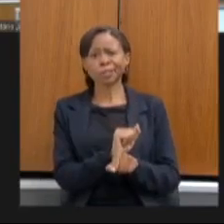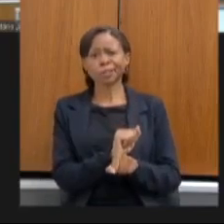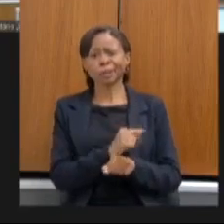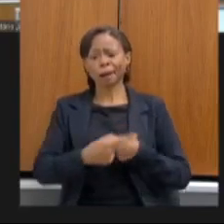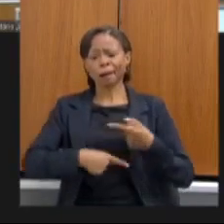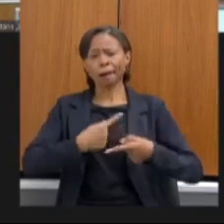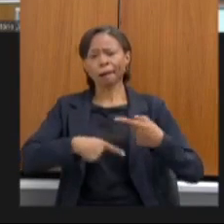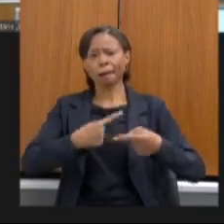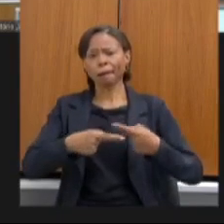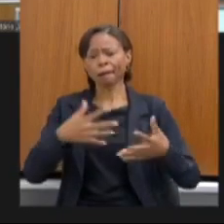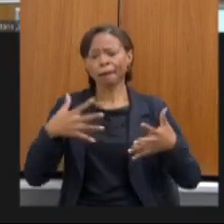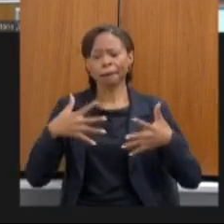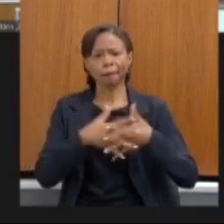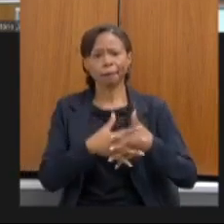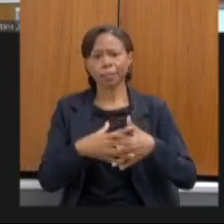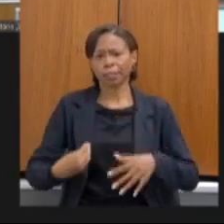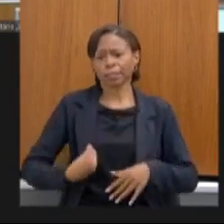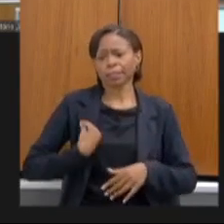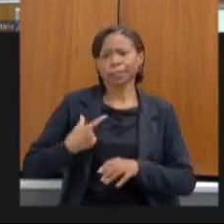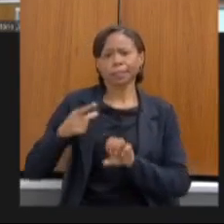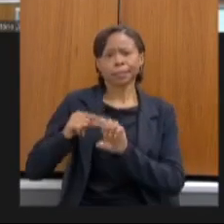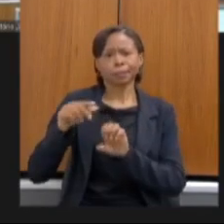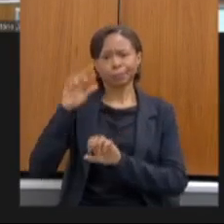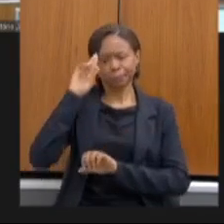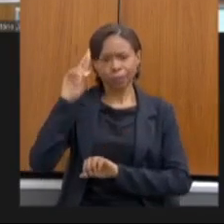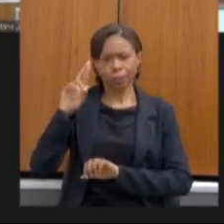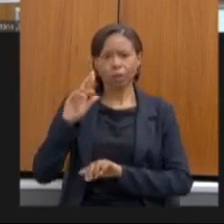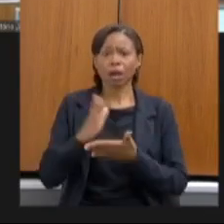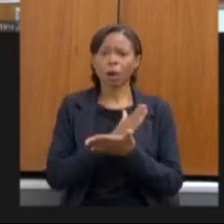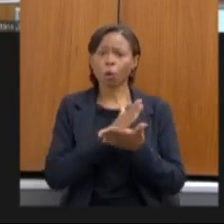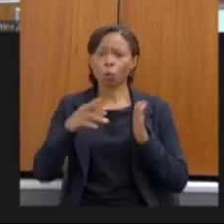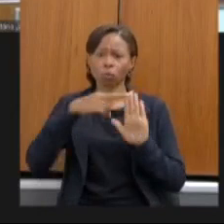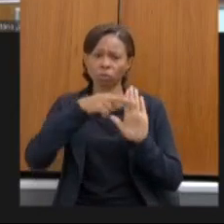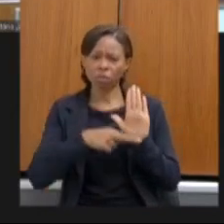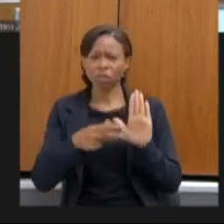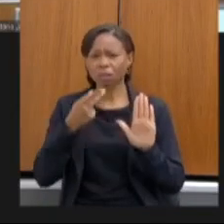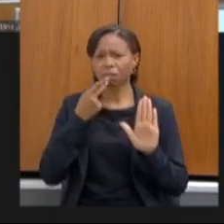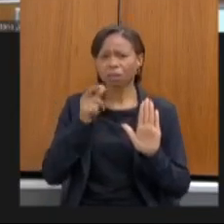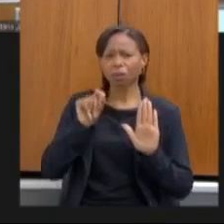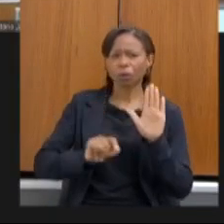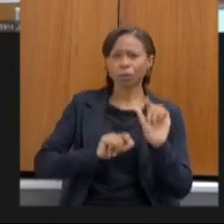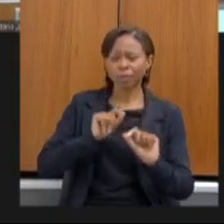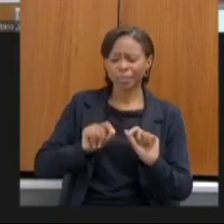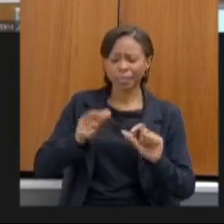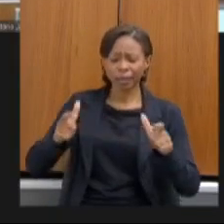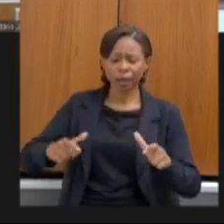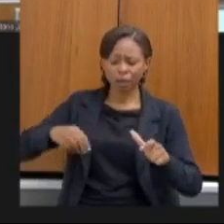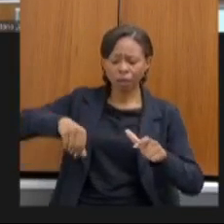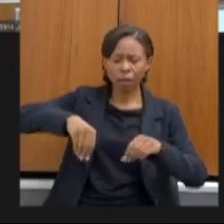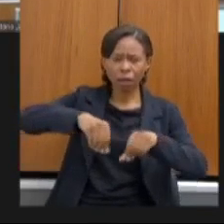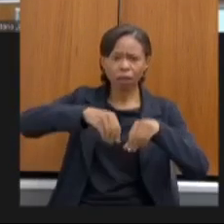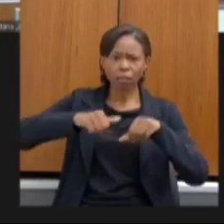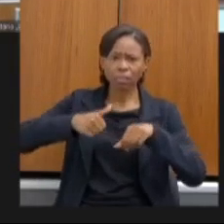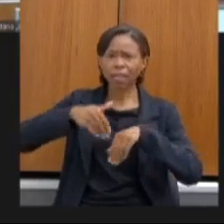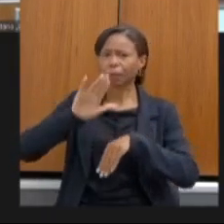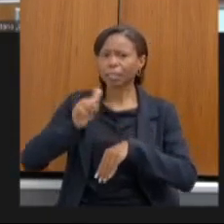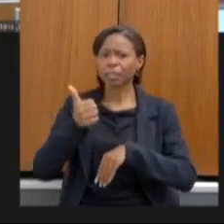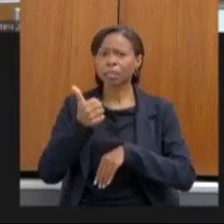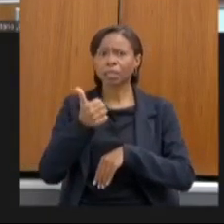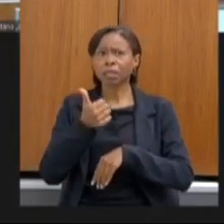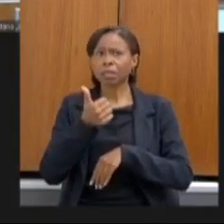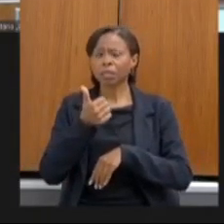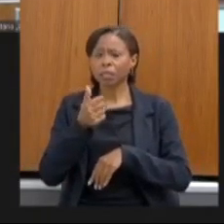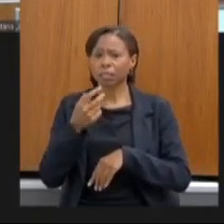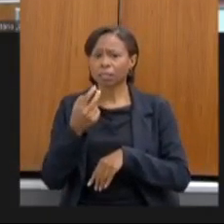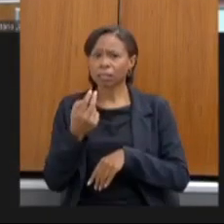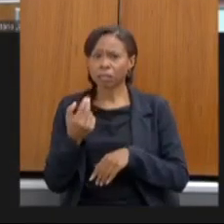Empreendedor tinha normativo que dizia que o parcelamento de solo acima de 2.500 metros tinha que vir para estado sendo